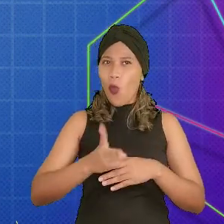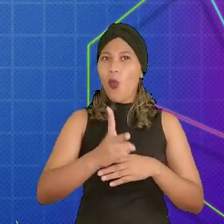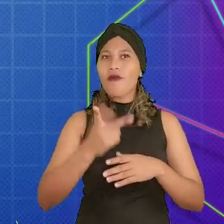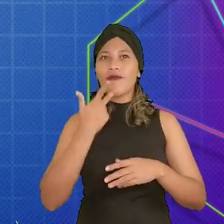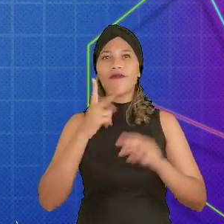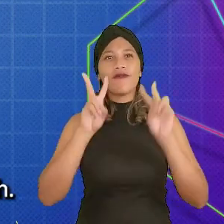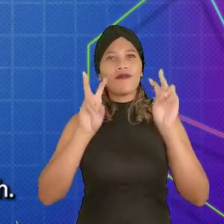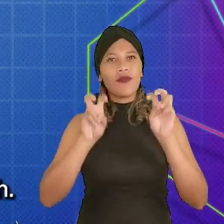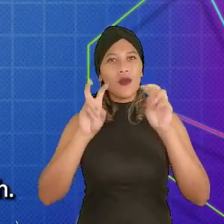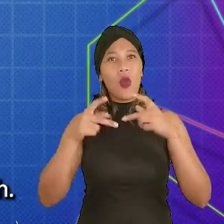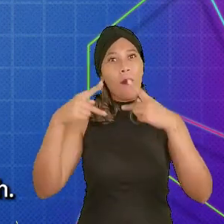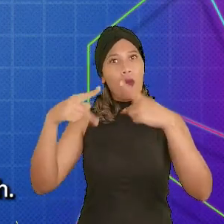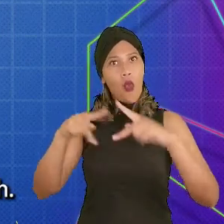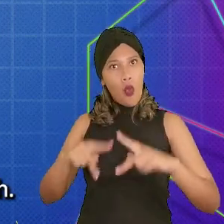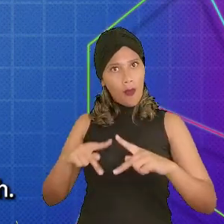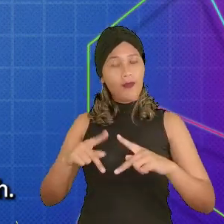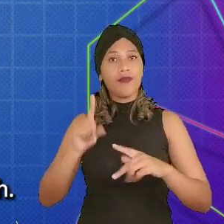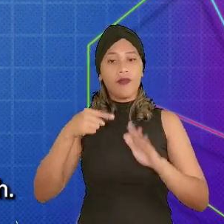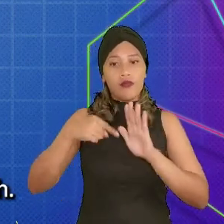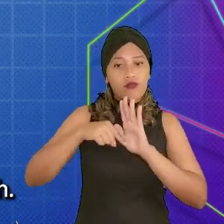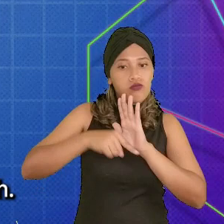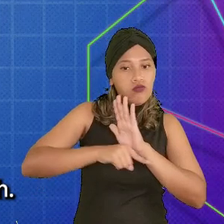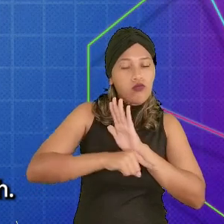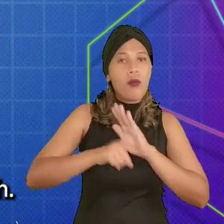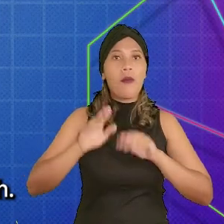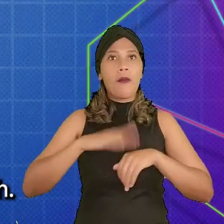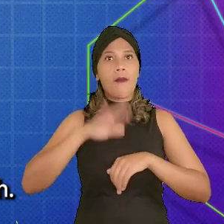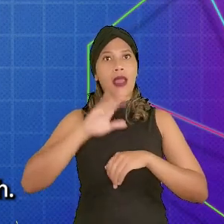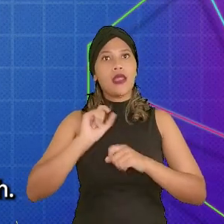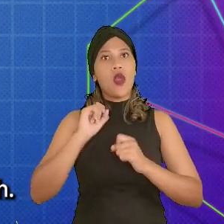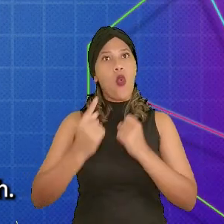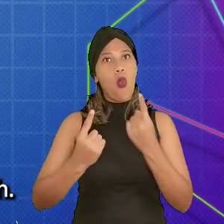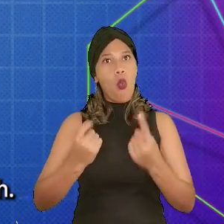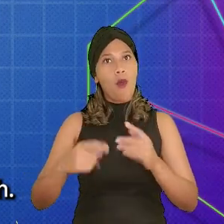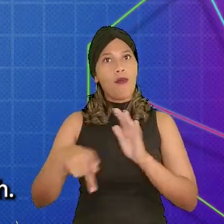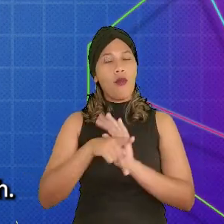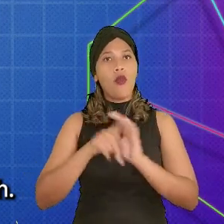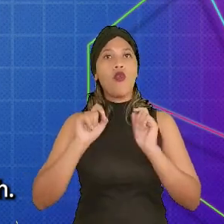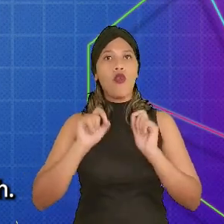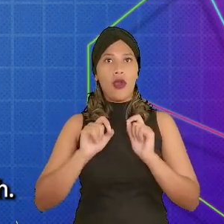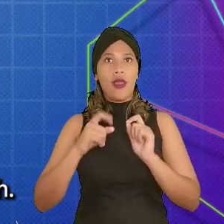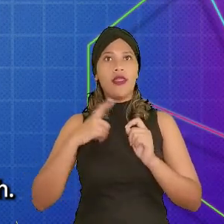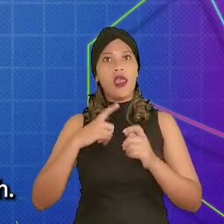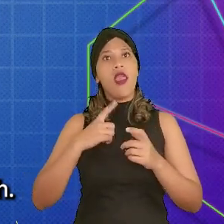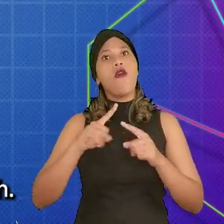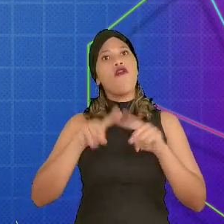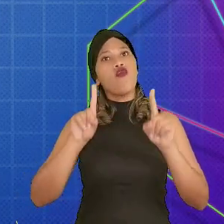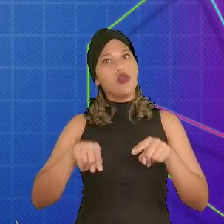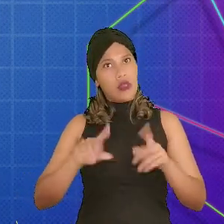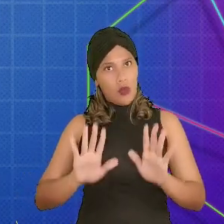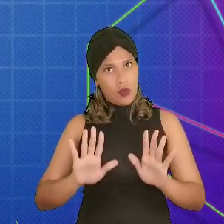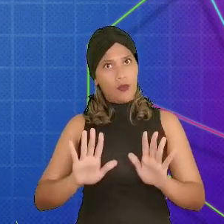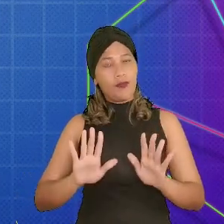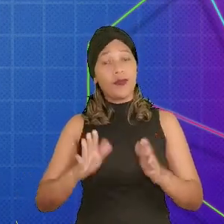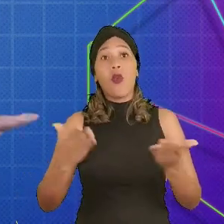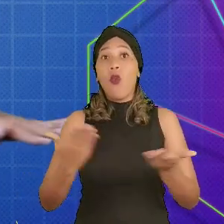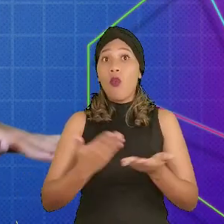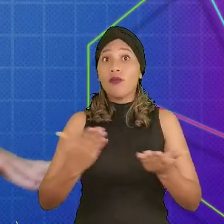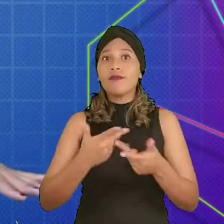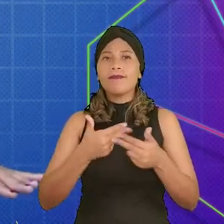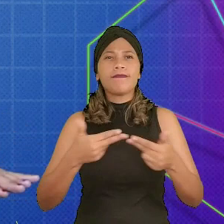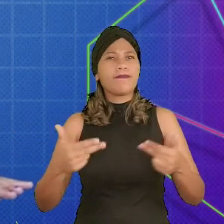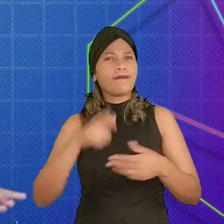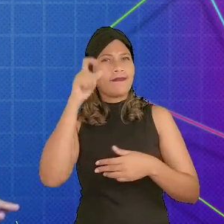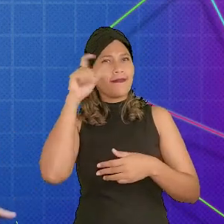vai continuar falando sobre programação e se aprofundando um pouco mais em algumas funções do Scratch. Hoje a gente vai ter